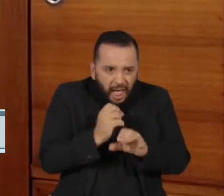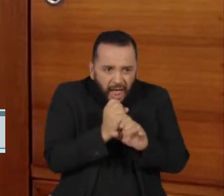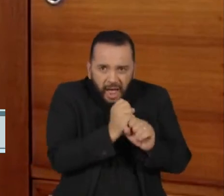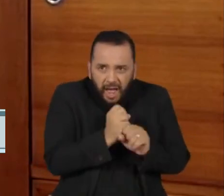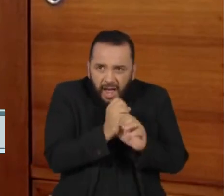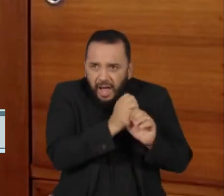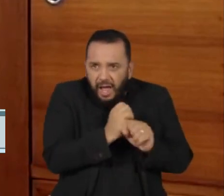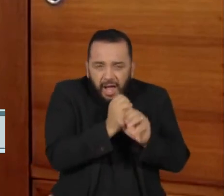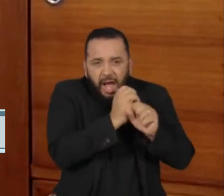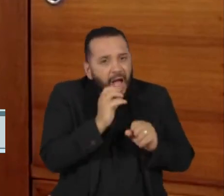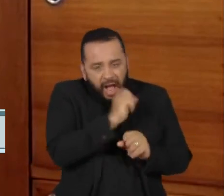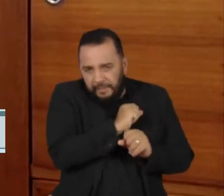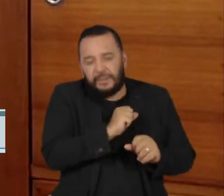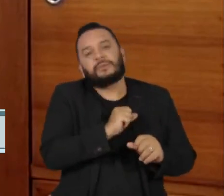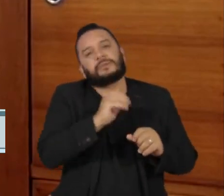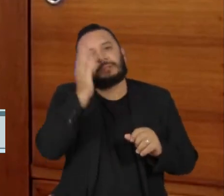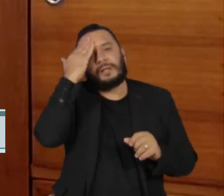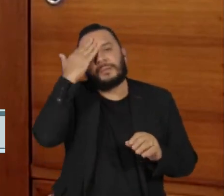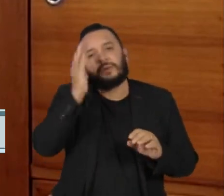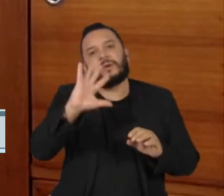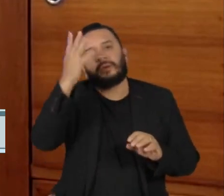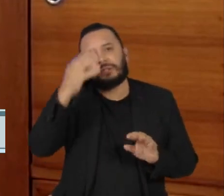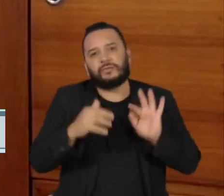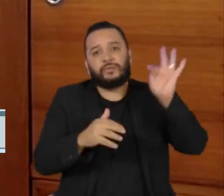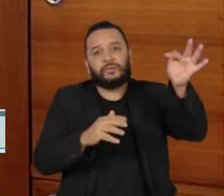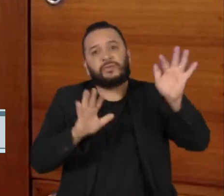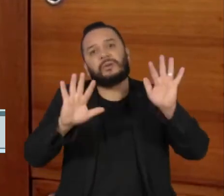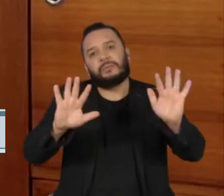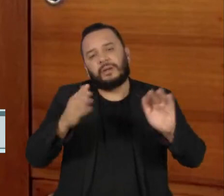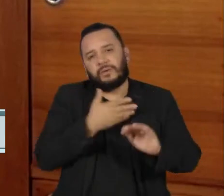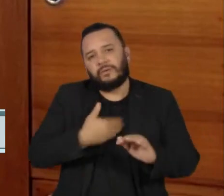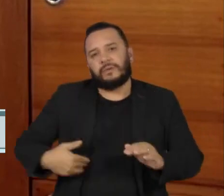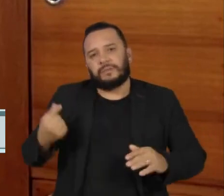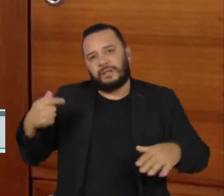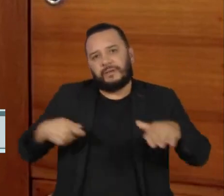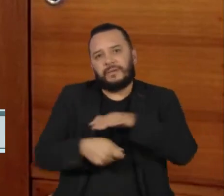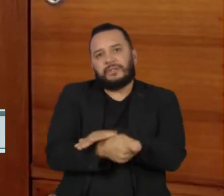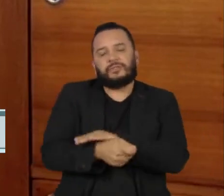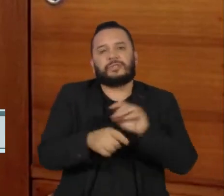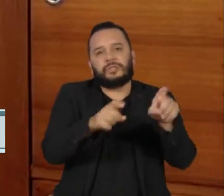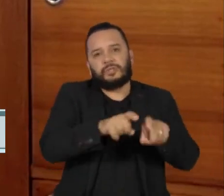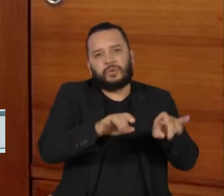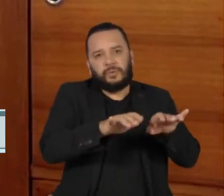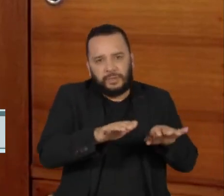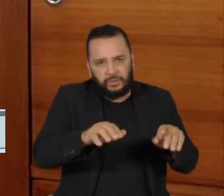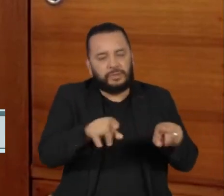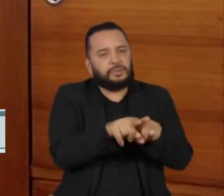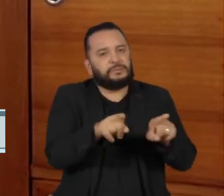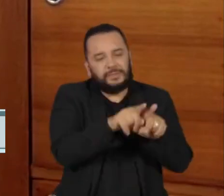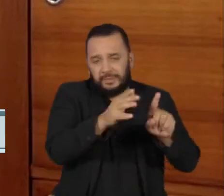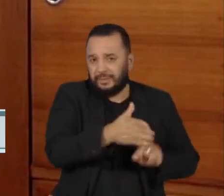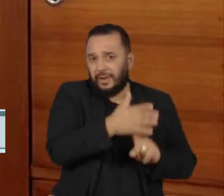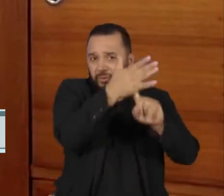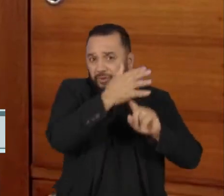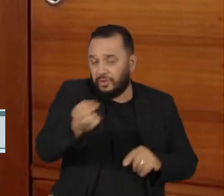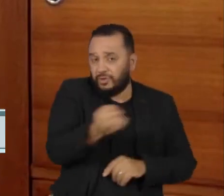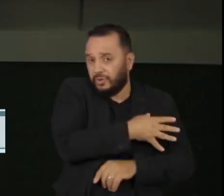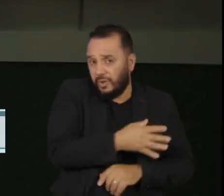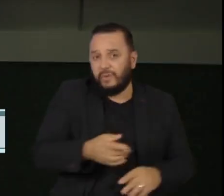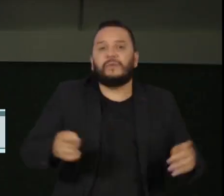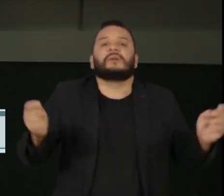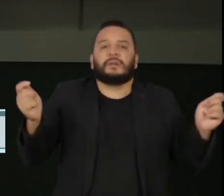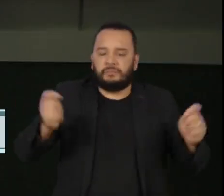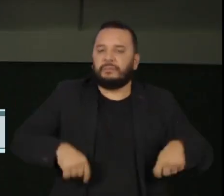tenha esses investimentos, né, por parte do governo, para que possamos prover a